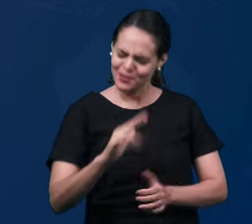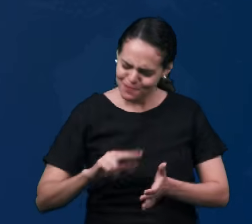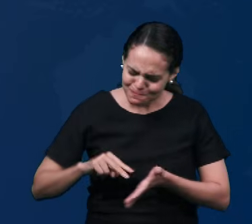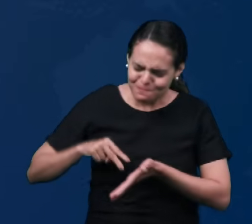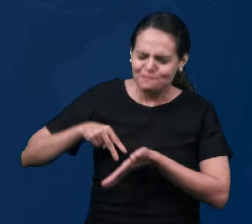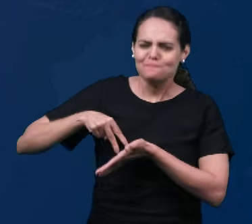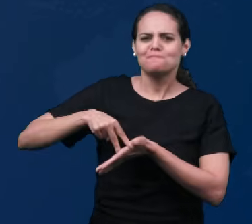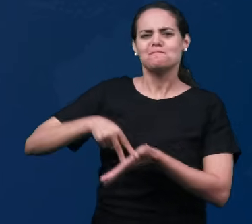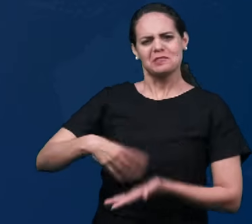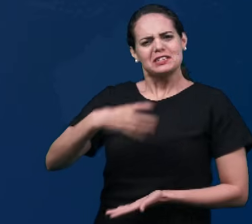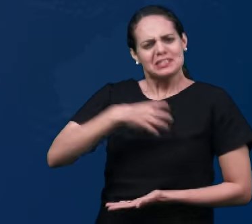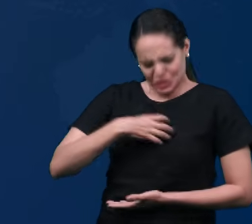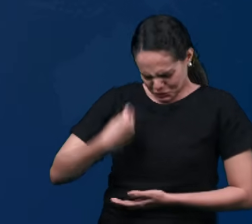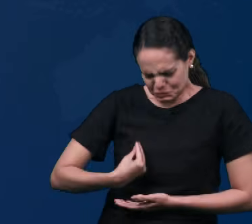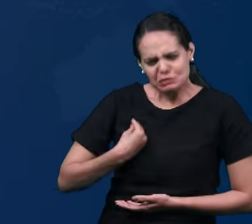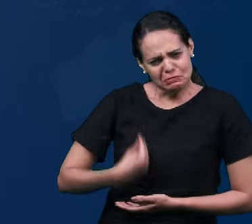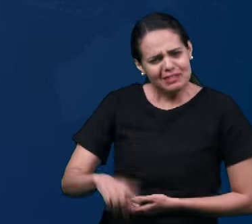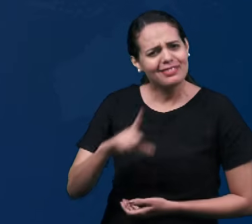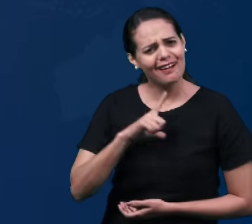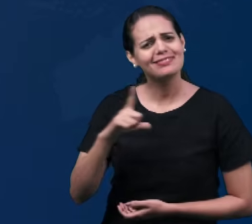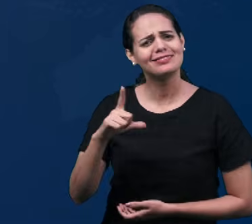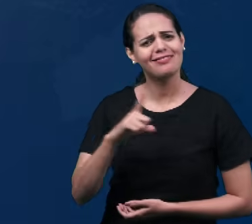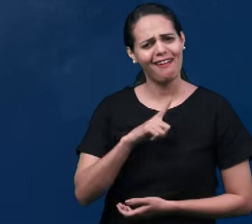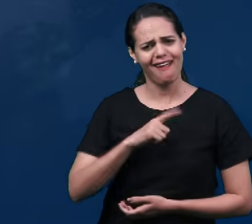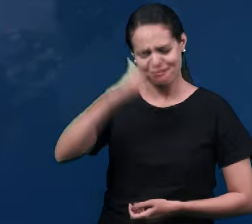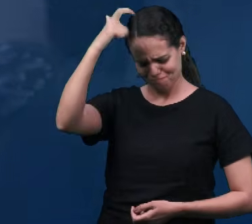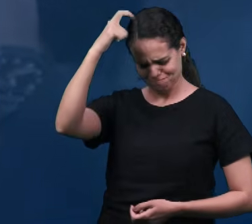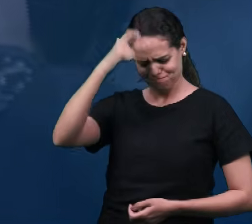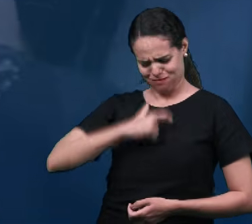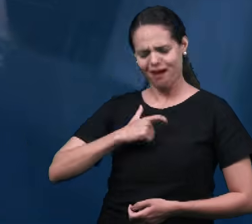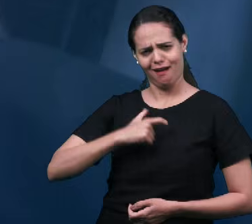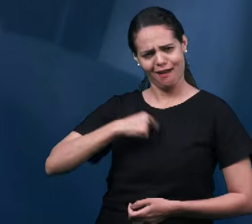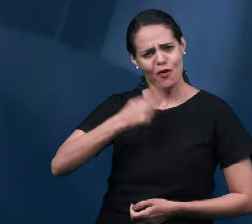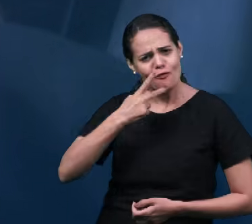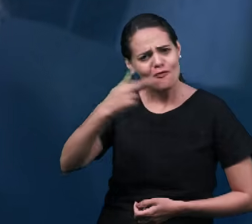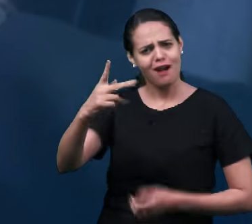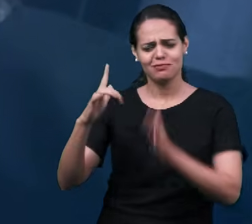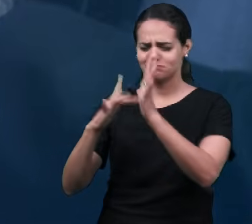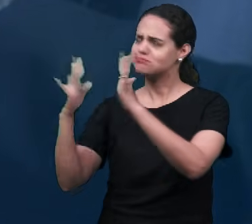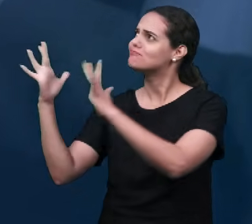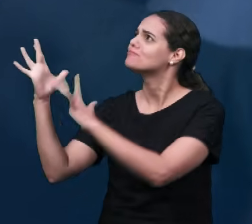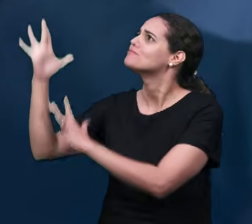Cristo vive em mim, posso dizer.